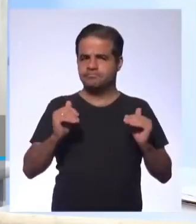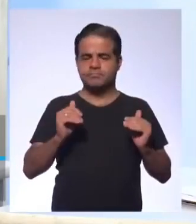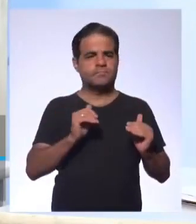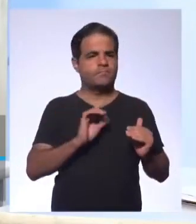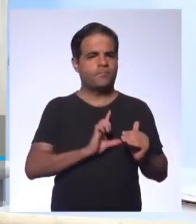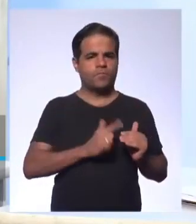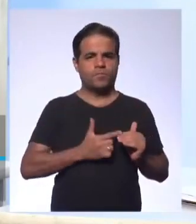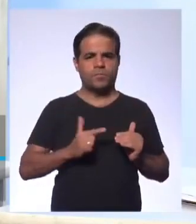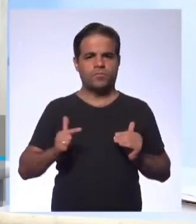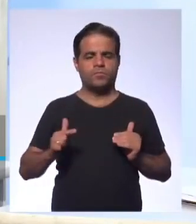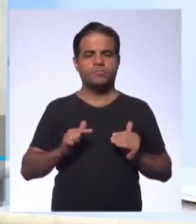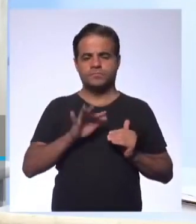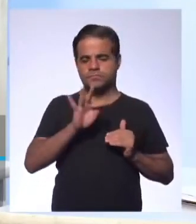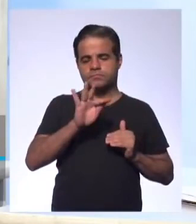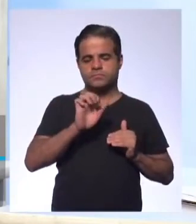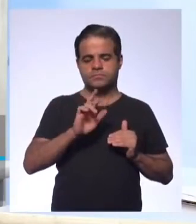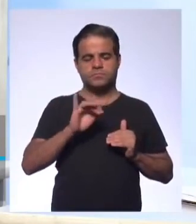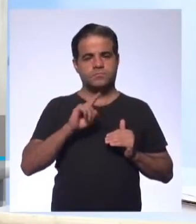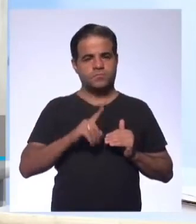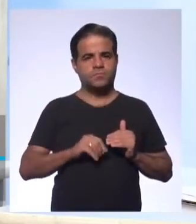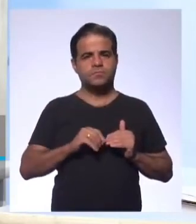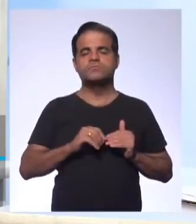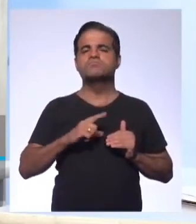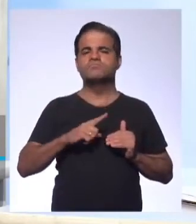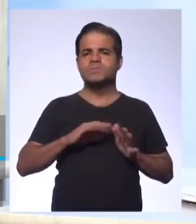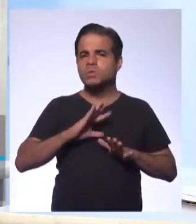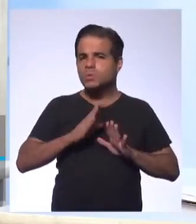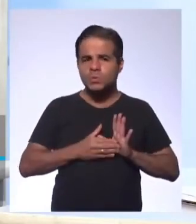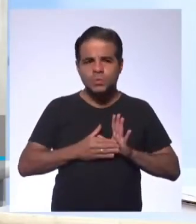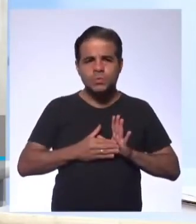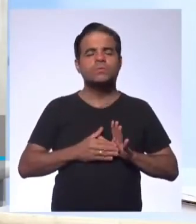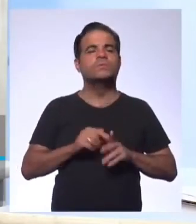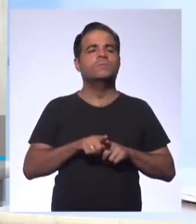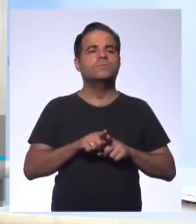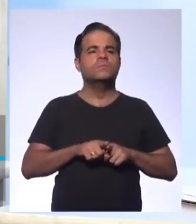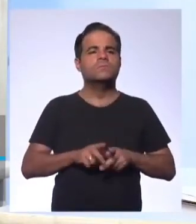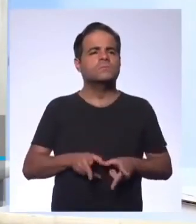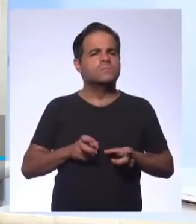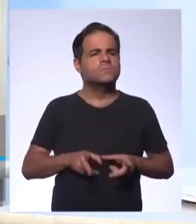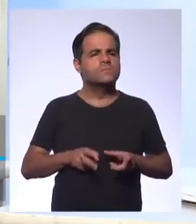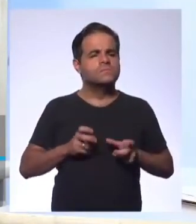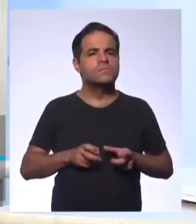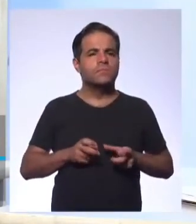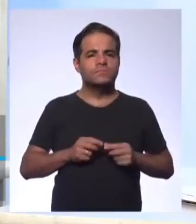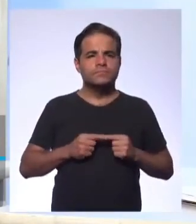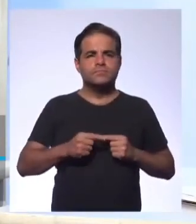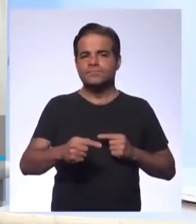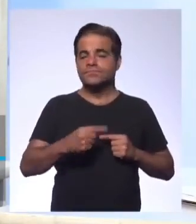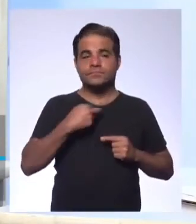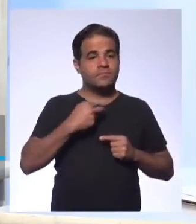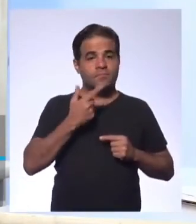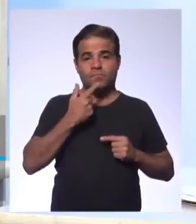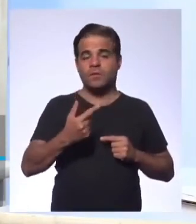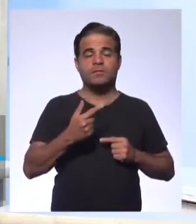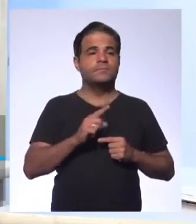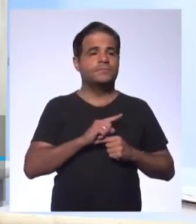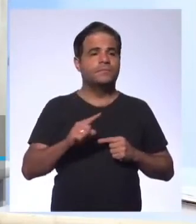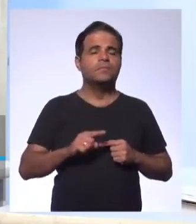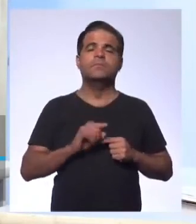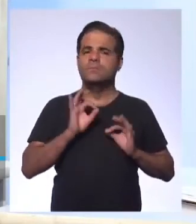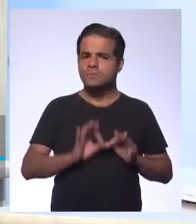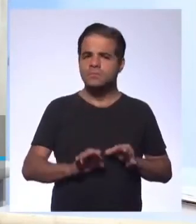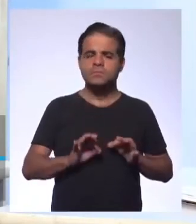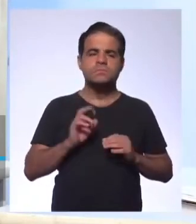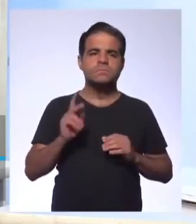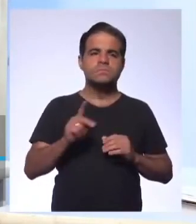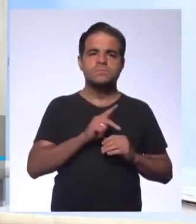hierarquizada. No feudo, eles têm de tudo, inclusive a exploração. Olha, nem posso dizer que foi isso mesmo,